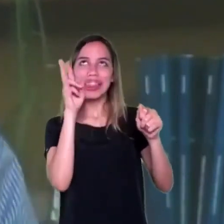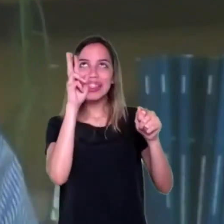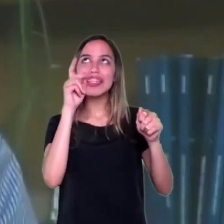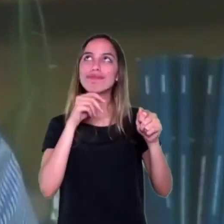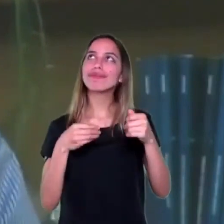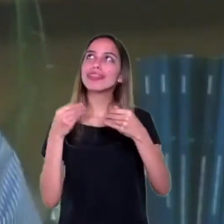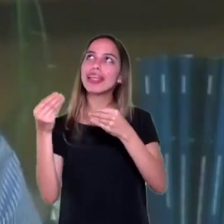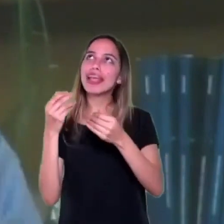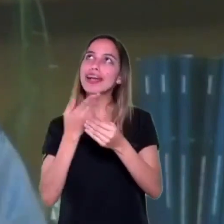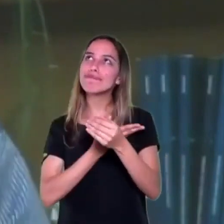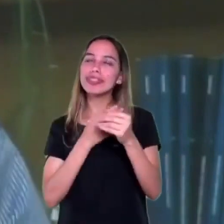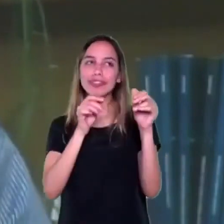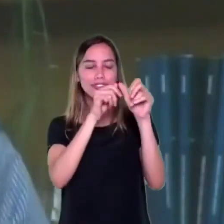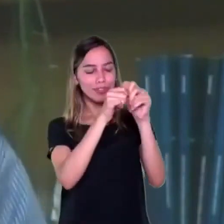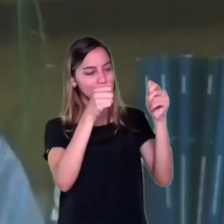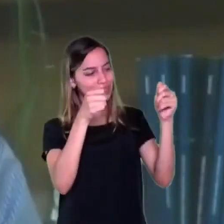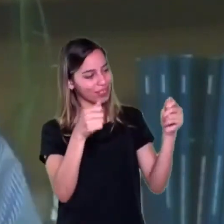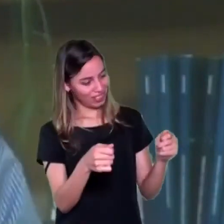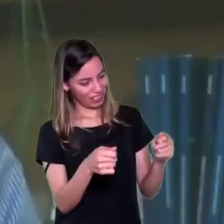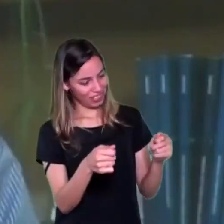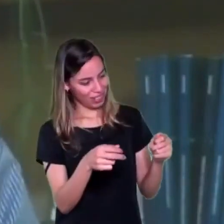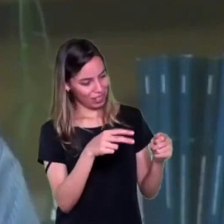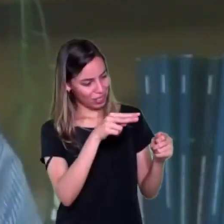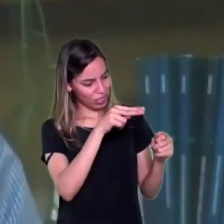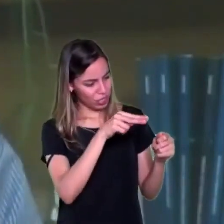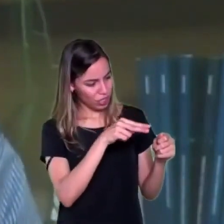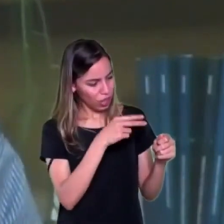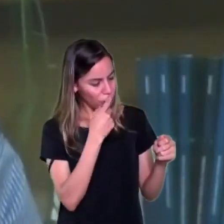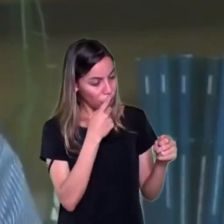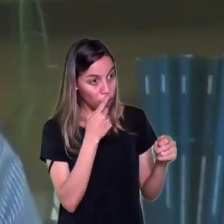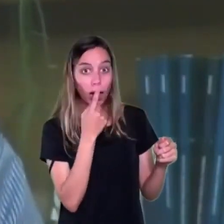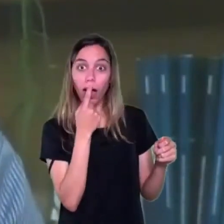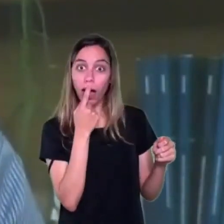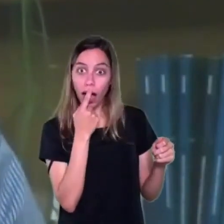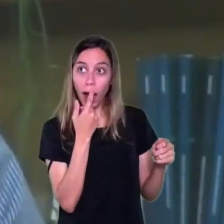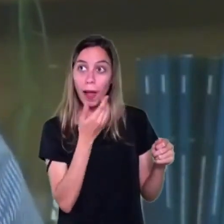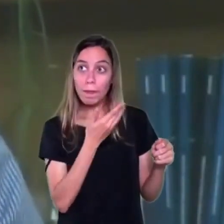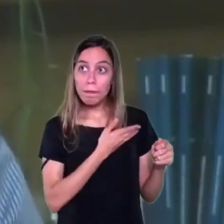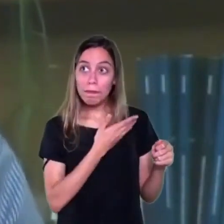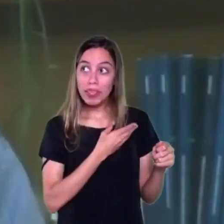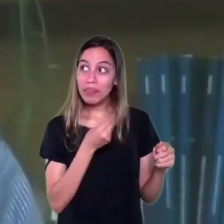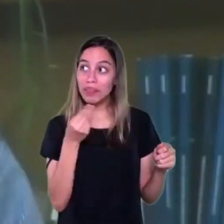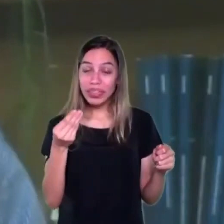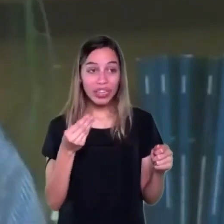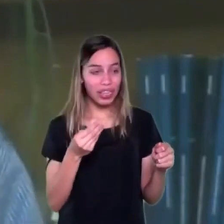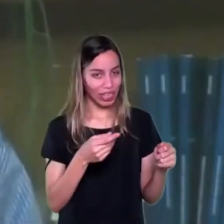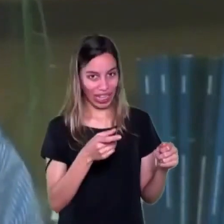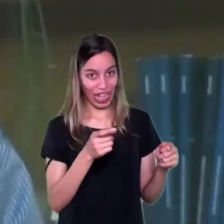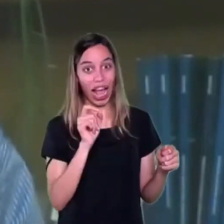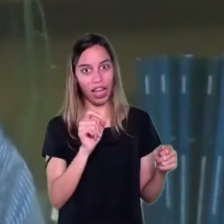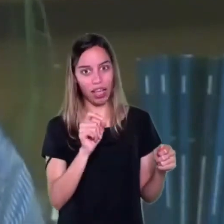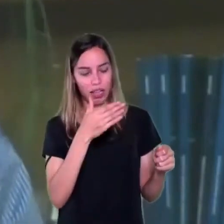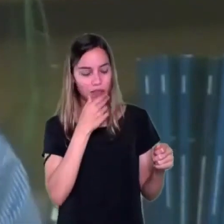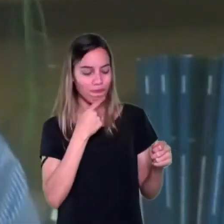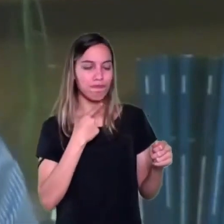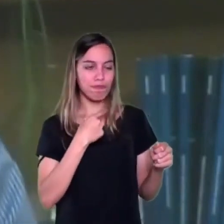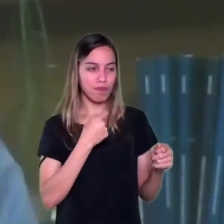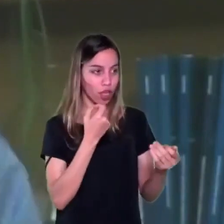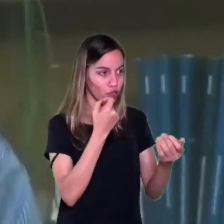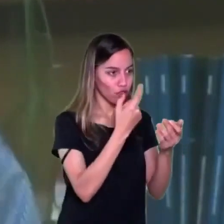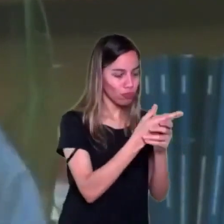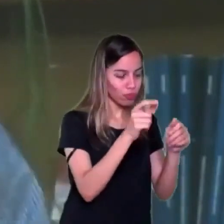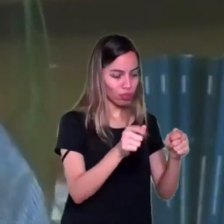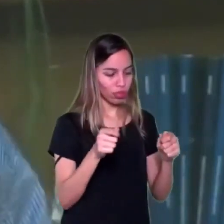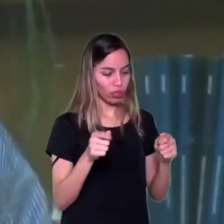compra e coloca sobre a primeira dedicatória outra dedicatória e coloca assim, com a insistência